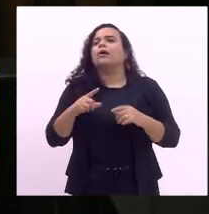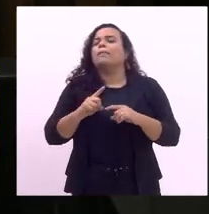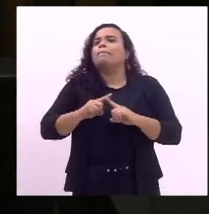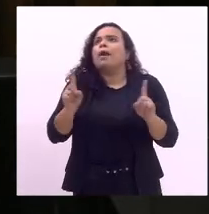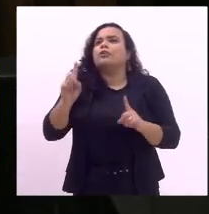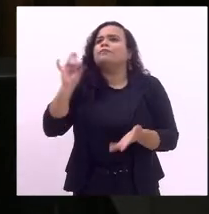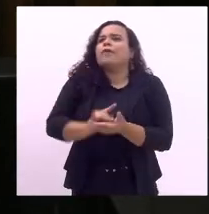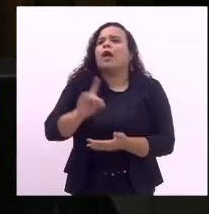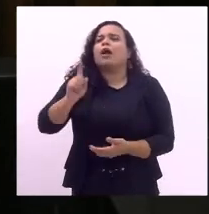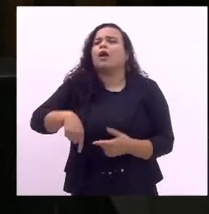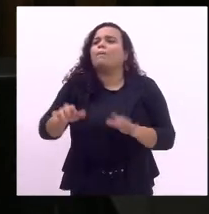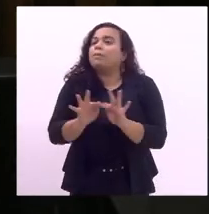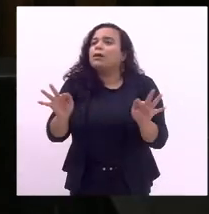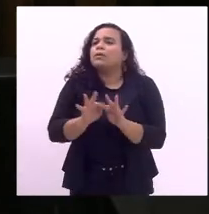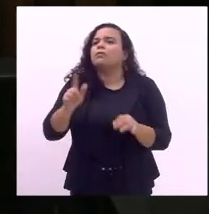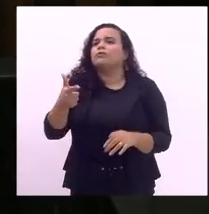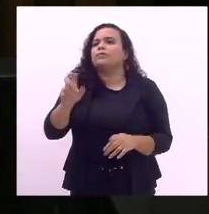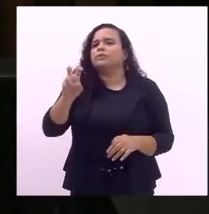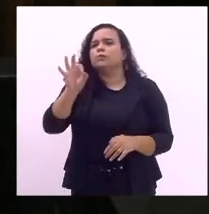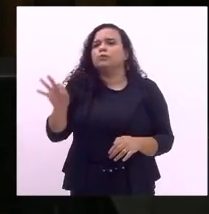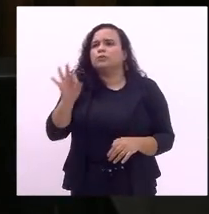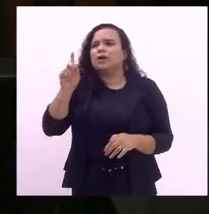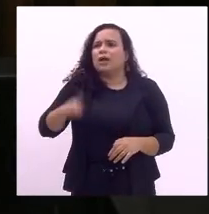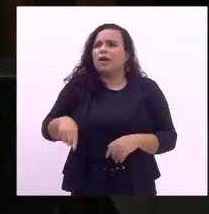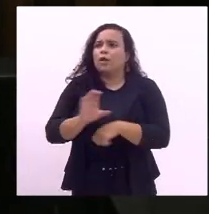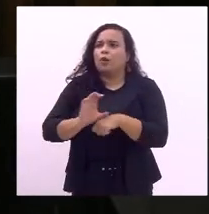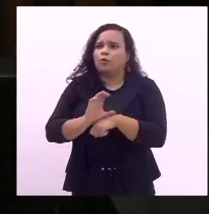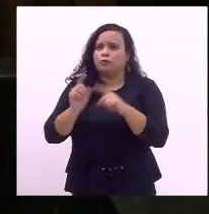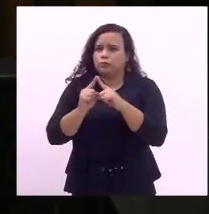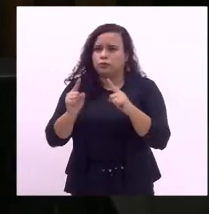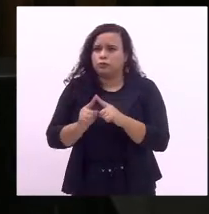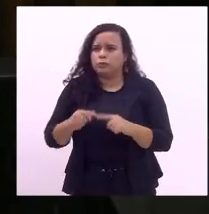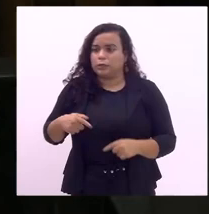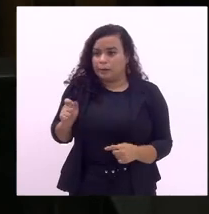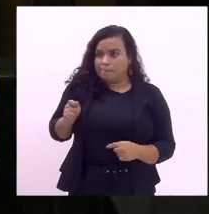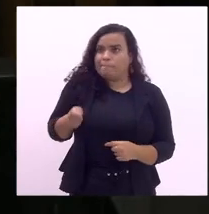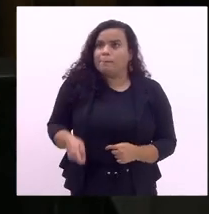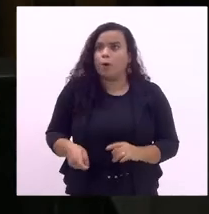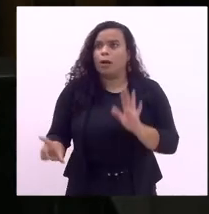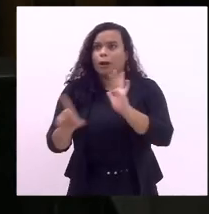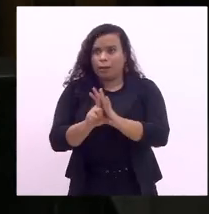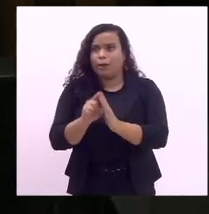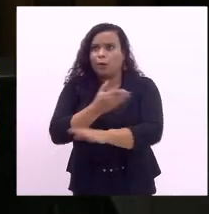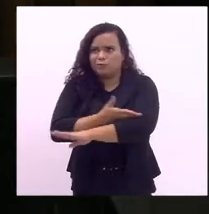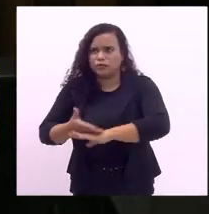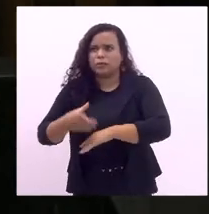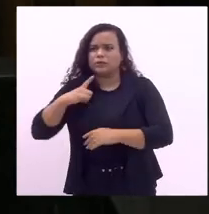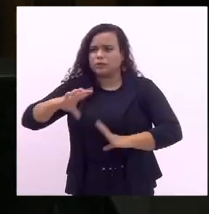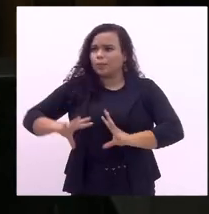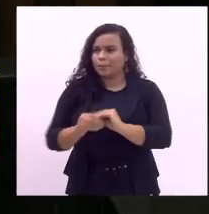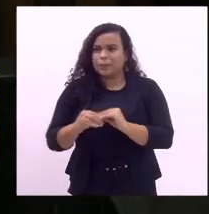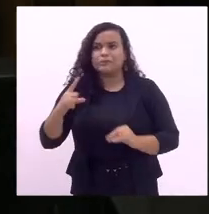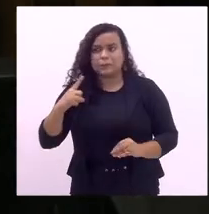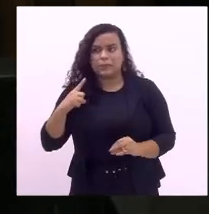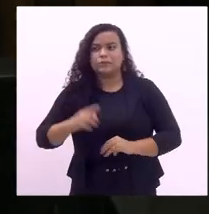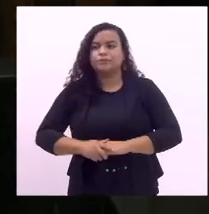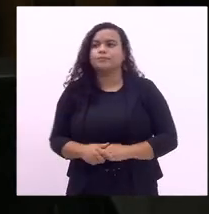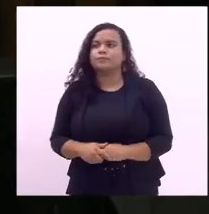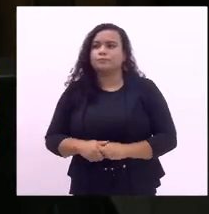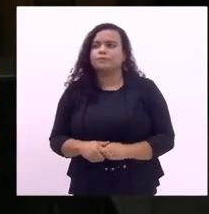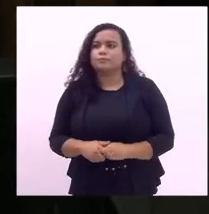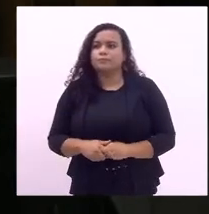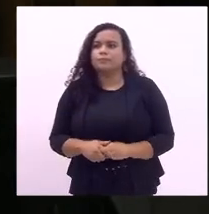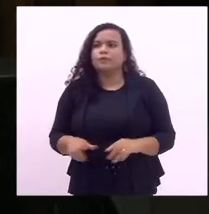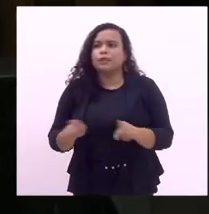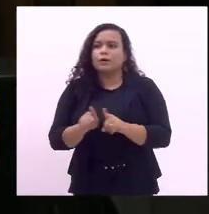educação de 25% é constitucional, se impõe sobre qualquer lei ordinária, sobre qualquer lei complementar. E